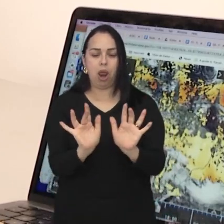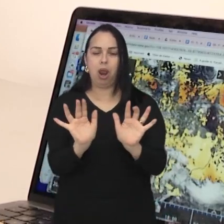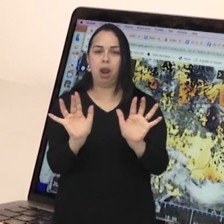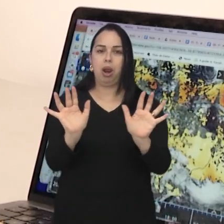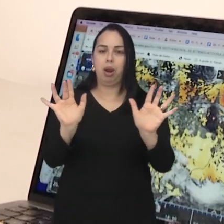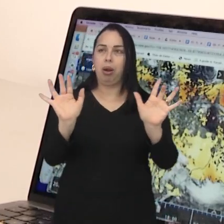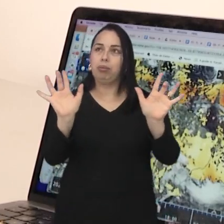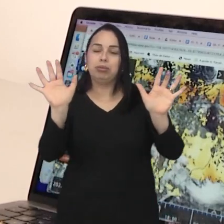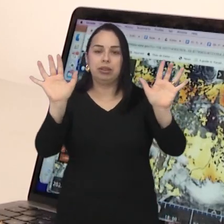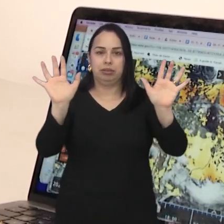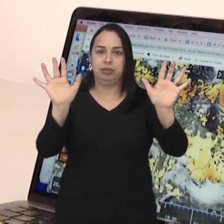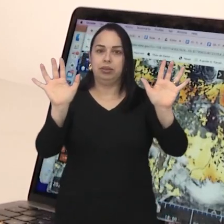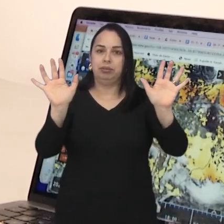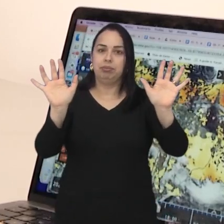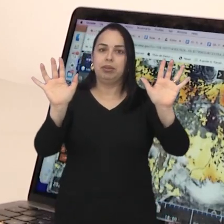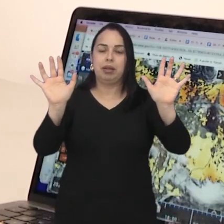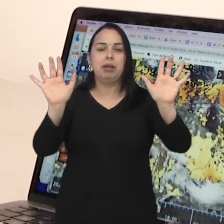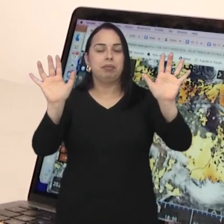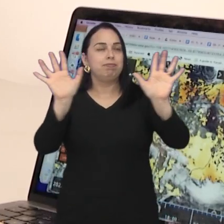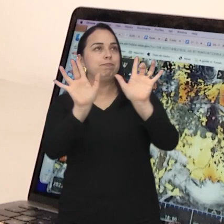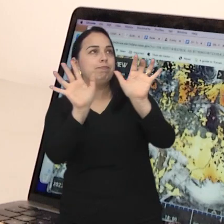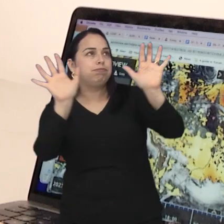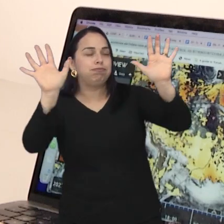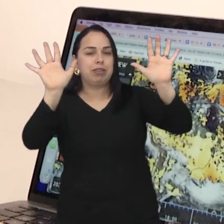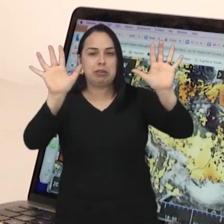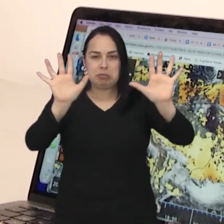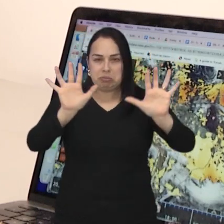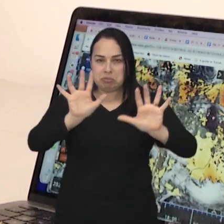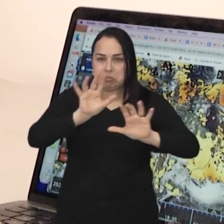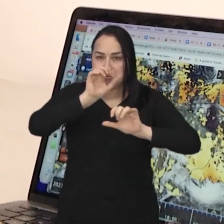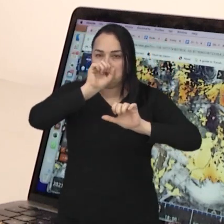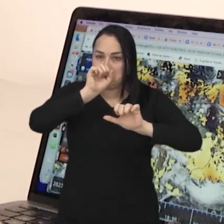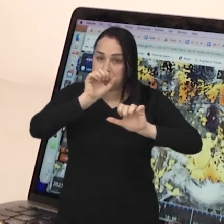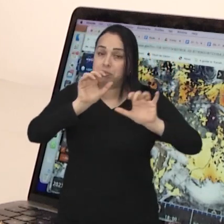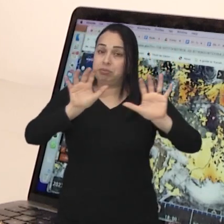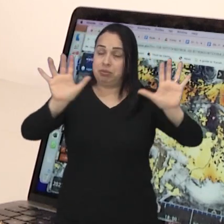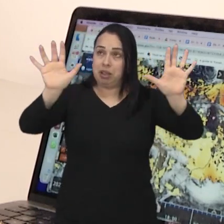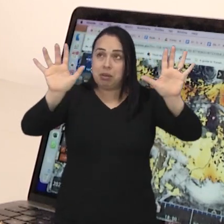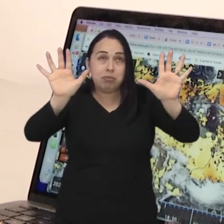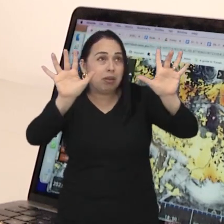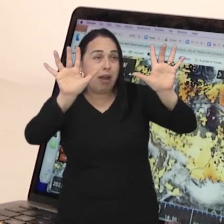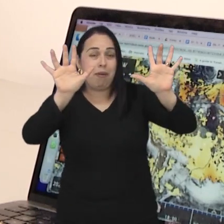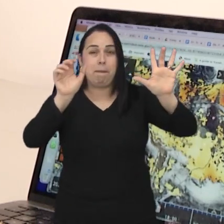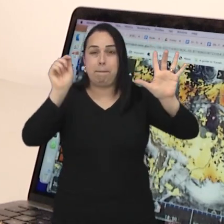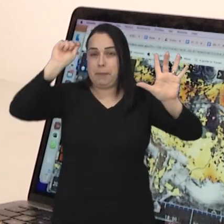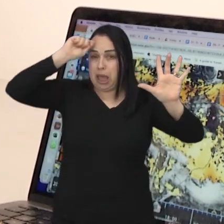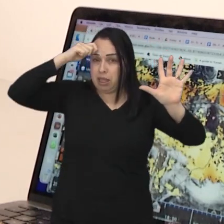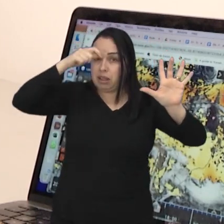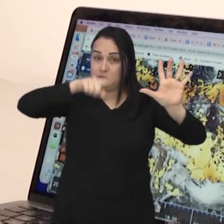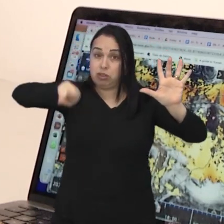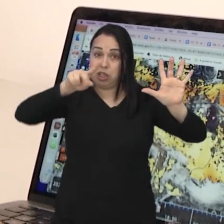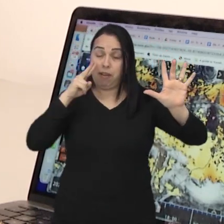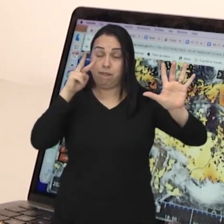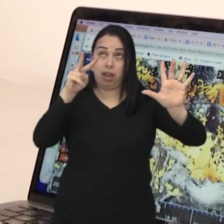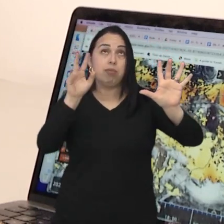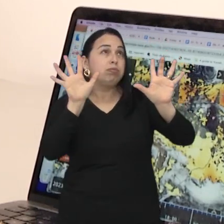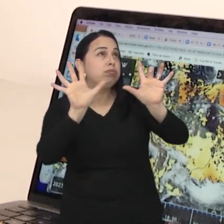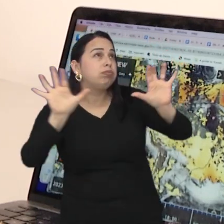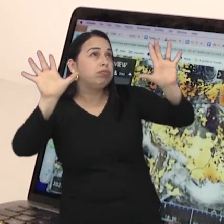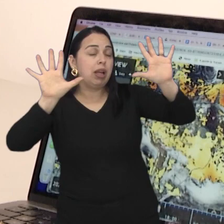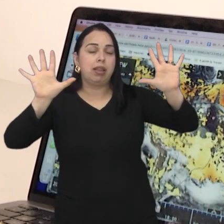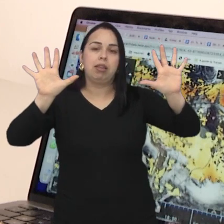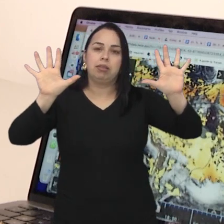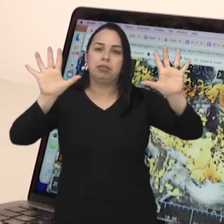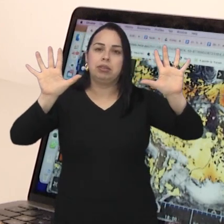de fumaça, que é o que a gente chama das partículas de aerossóis, que são partículas sólidas, que é essa fumaça preta que você